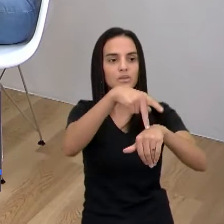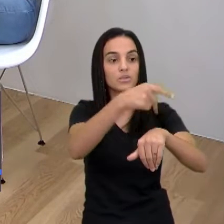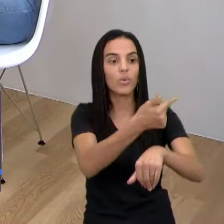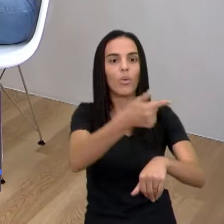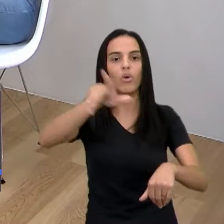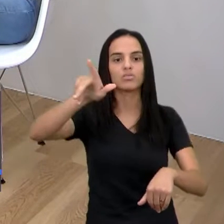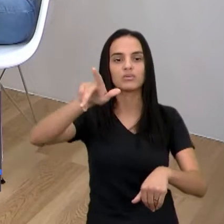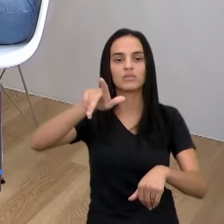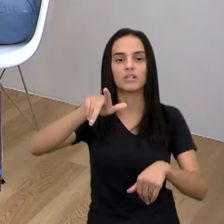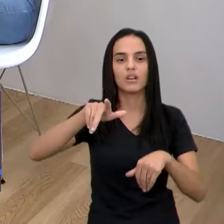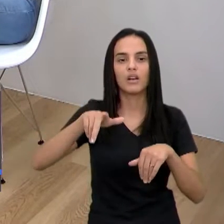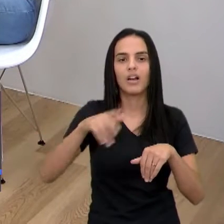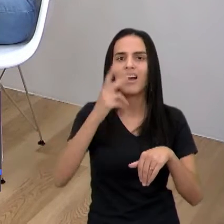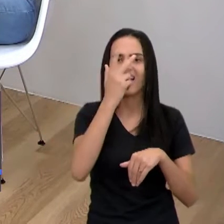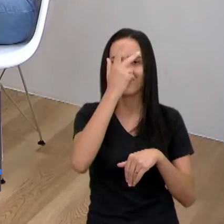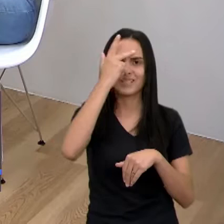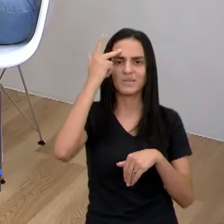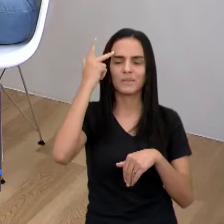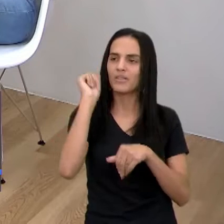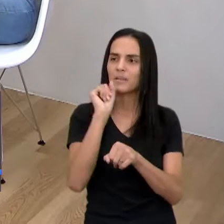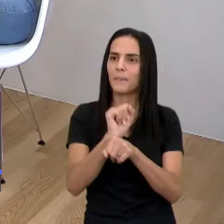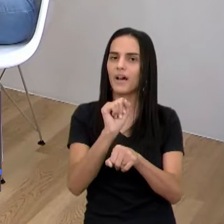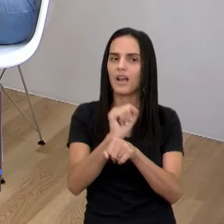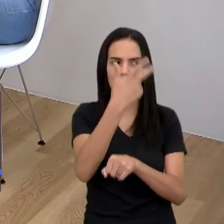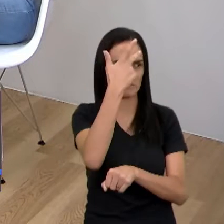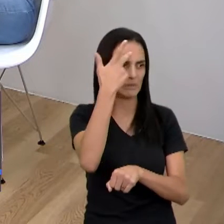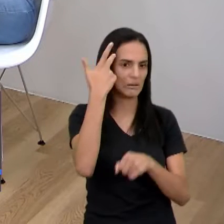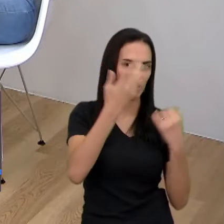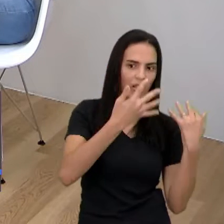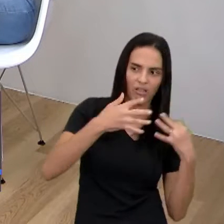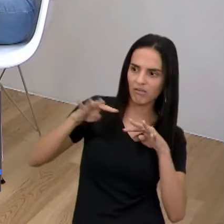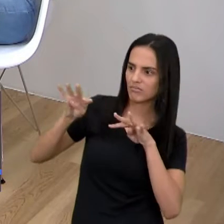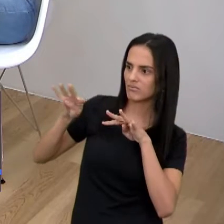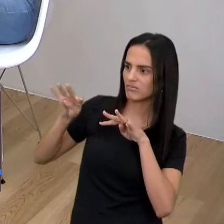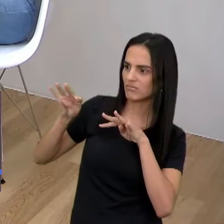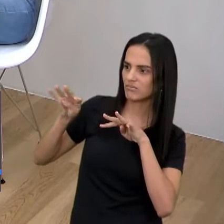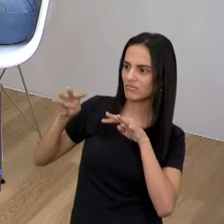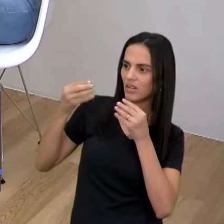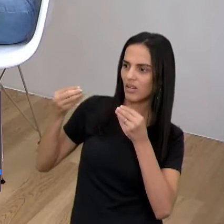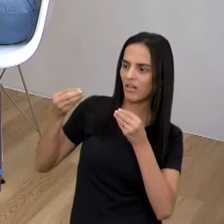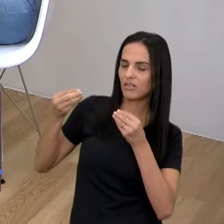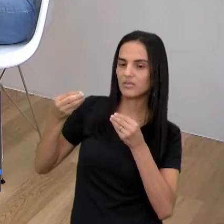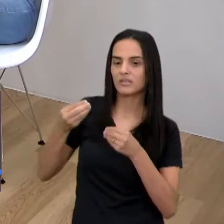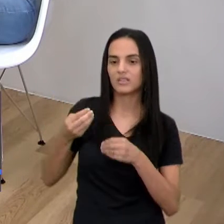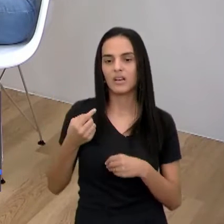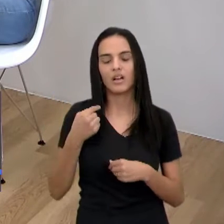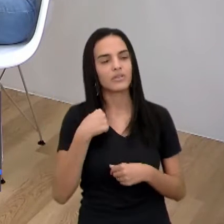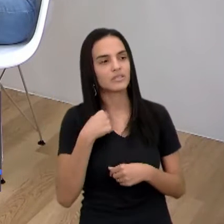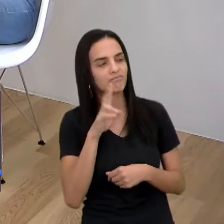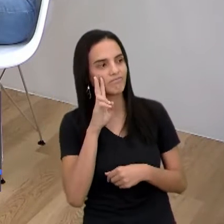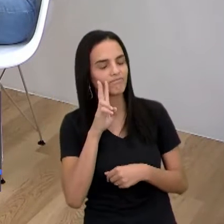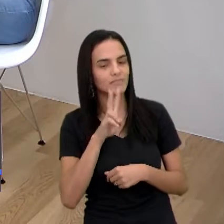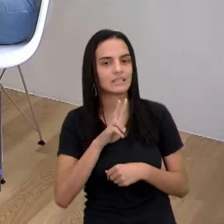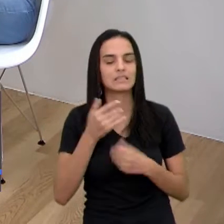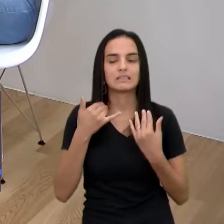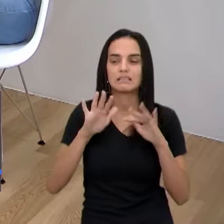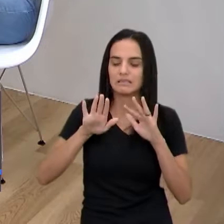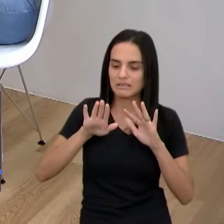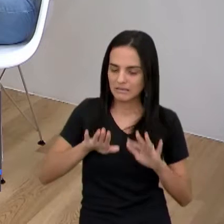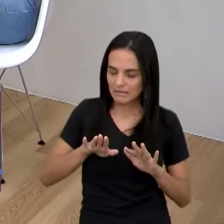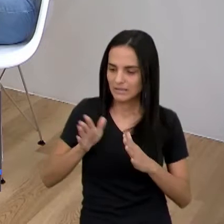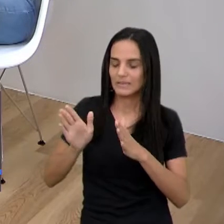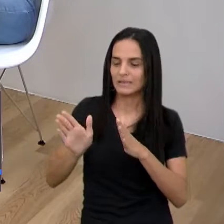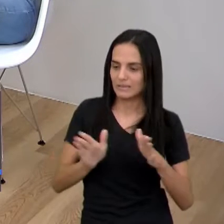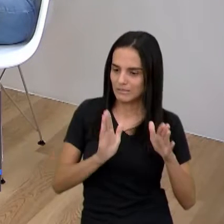indo parar num lugar onde as pessoas te olham meio torto, tudo é diferente. Exato. E lá você não está como turista, você vai ter que ficar e vai ter que produzir, vai